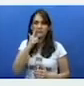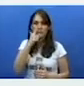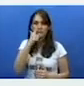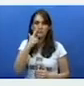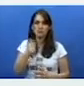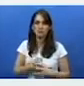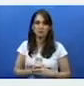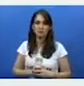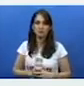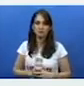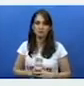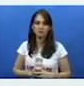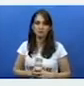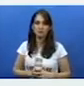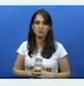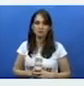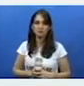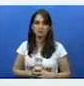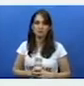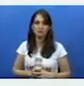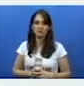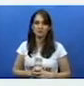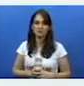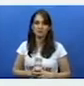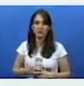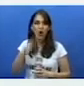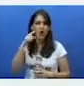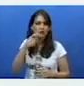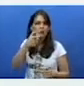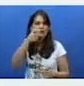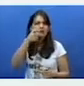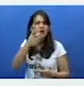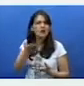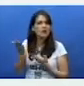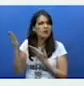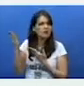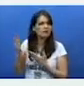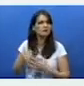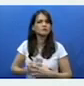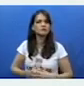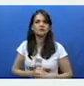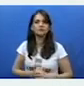Peraí, vou escrever mais aqui para ficar melhor para vocês observarem.